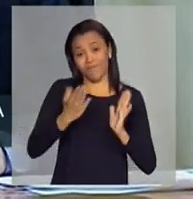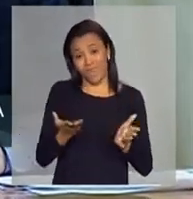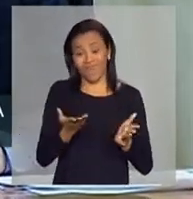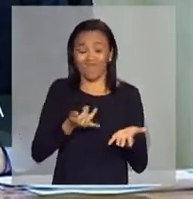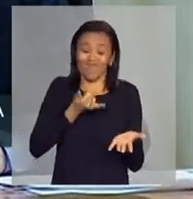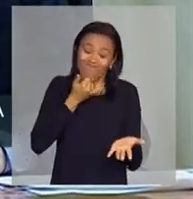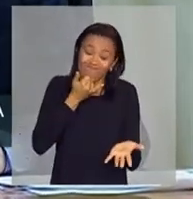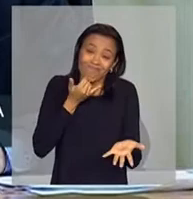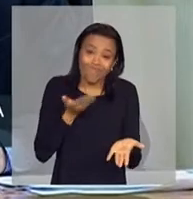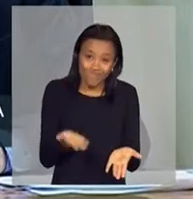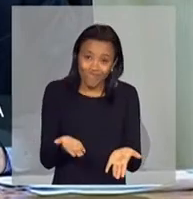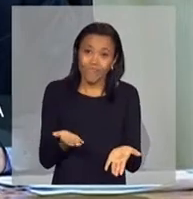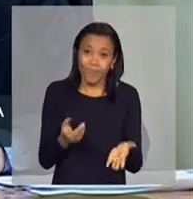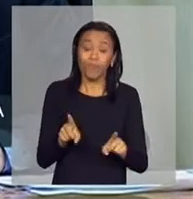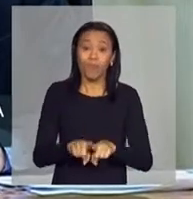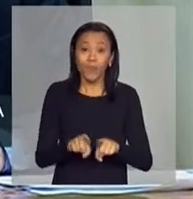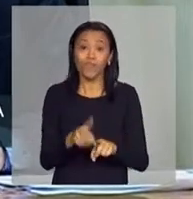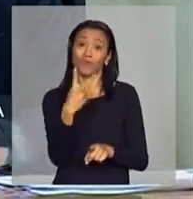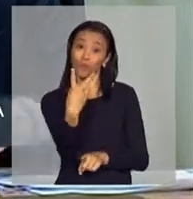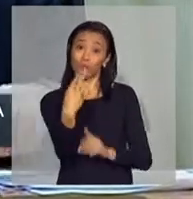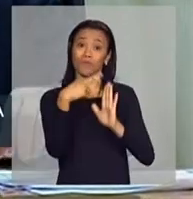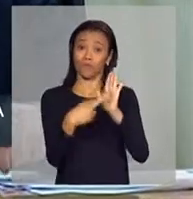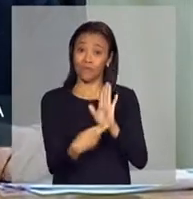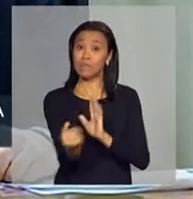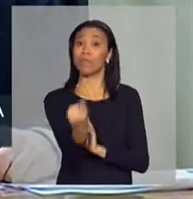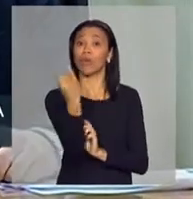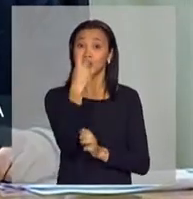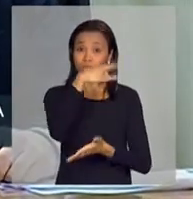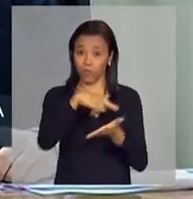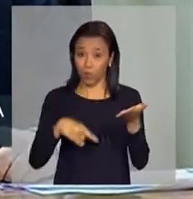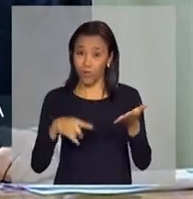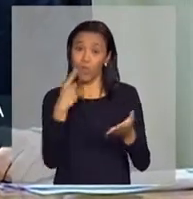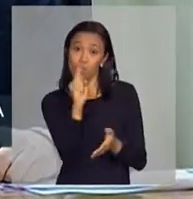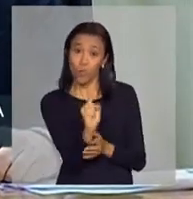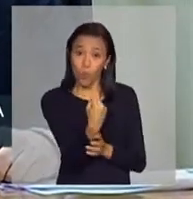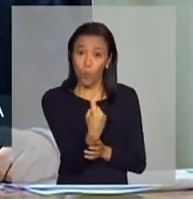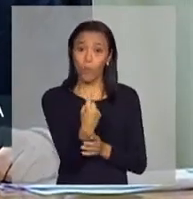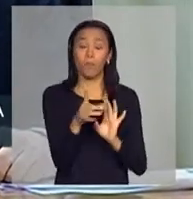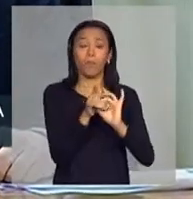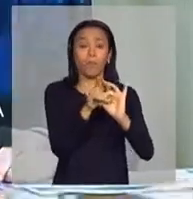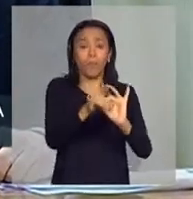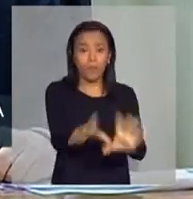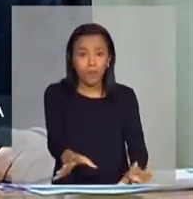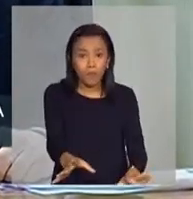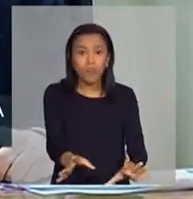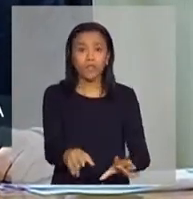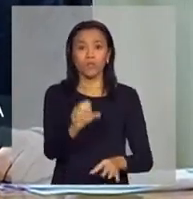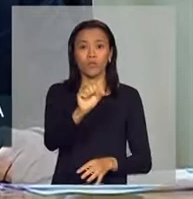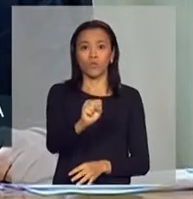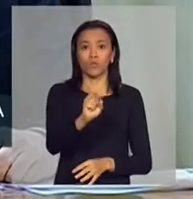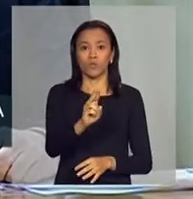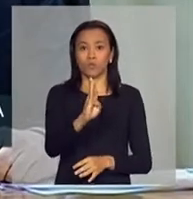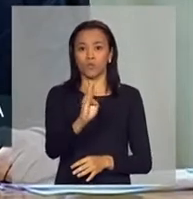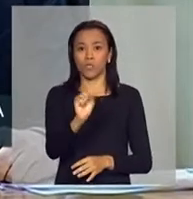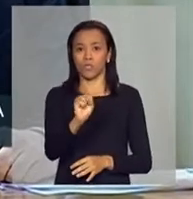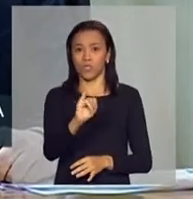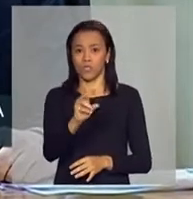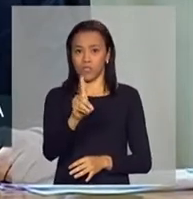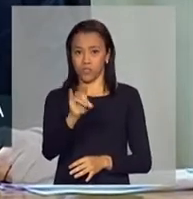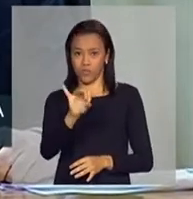pena porque são duas medidas é importante uma delas é a que permite um subsídio para